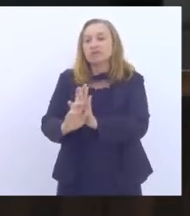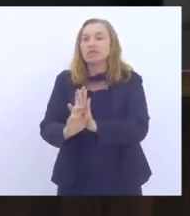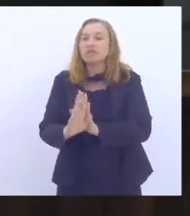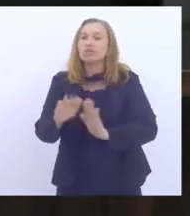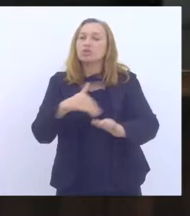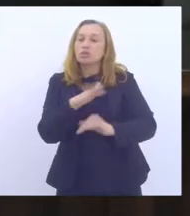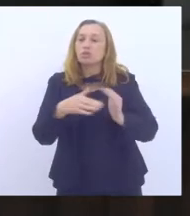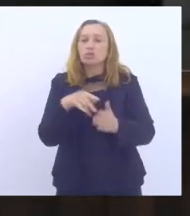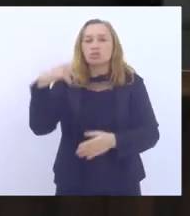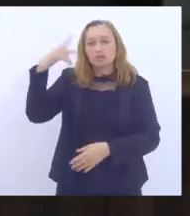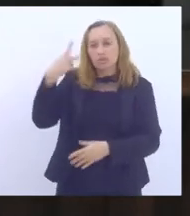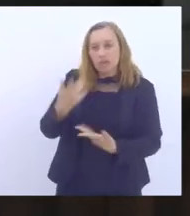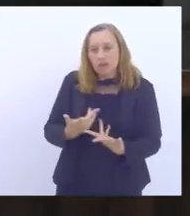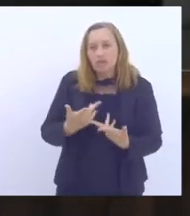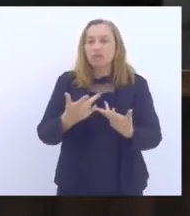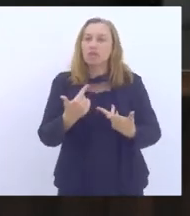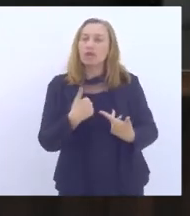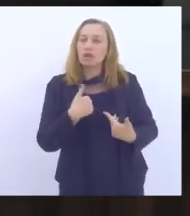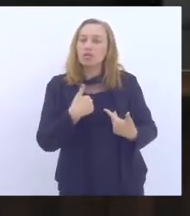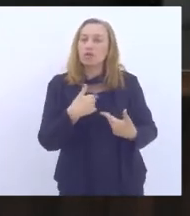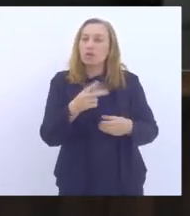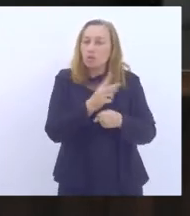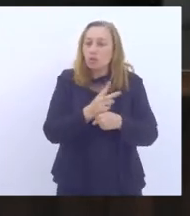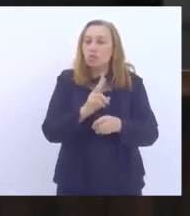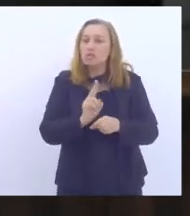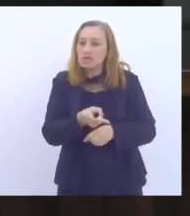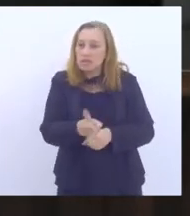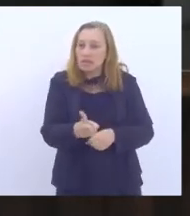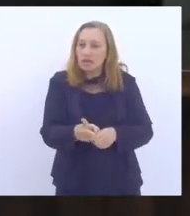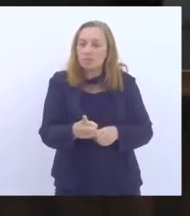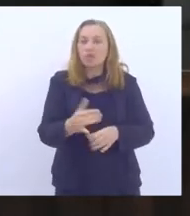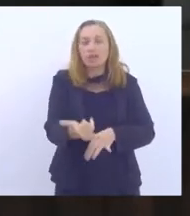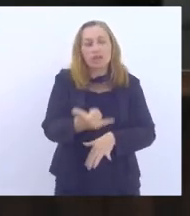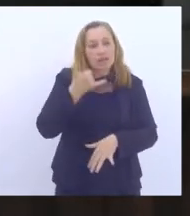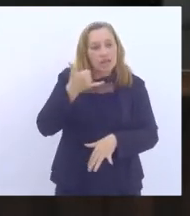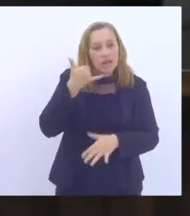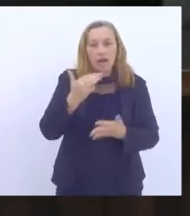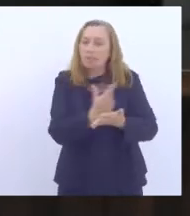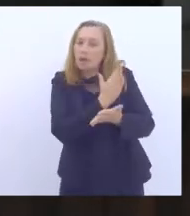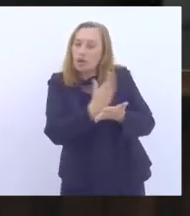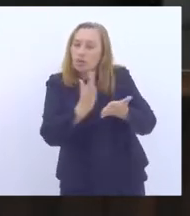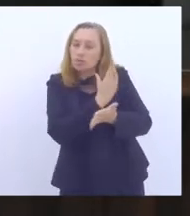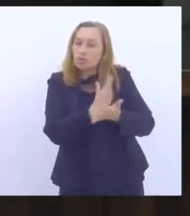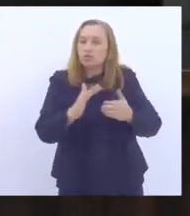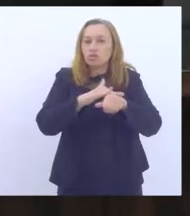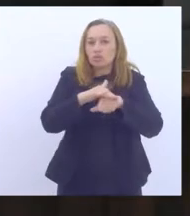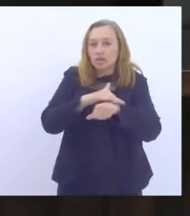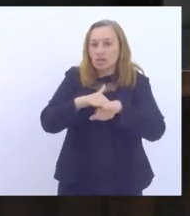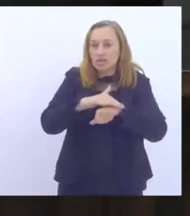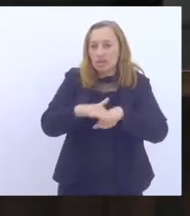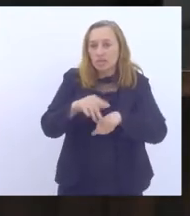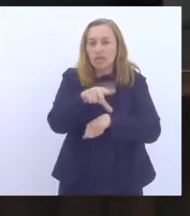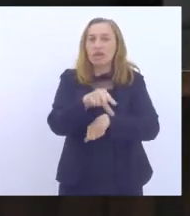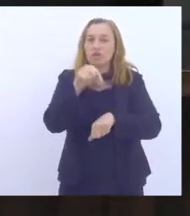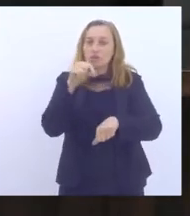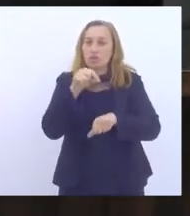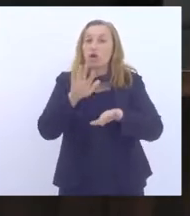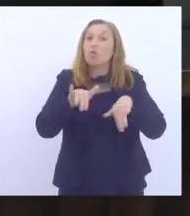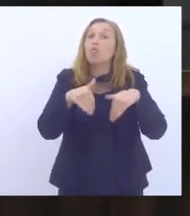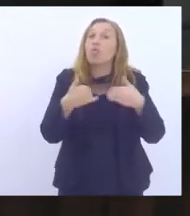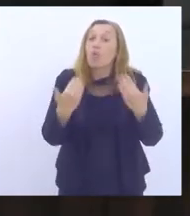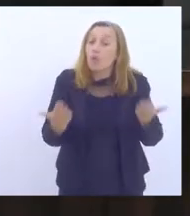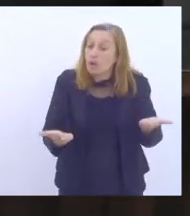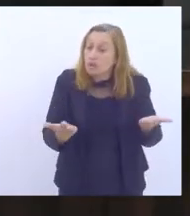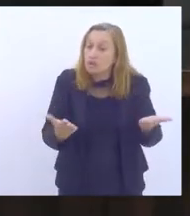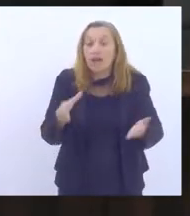parlamentares eu procuro sempre quando vou tomar uma decisão Ligar para alguns e conversar sobre a decisão quando